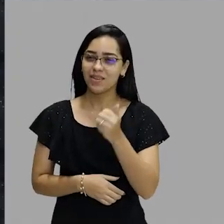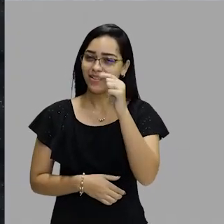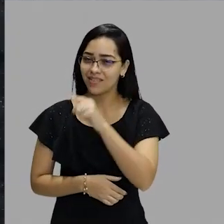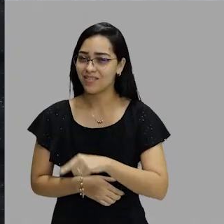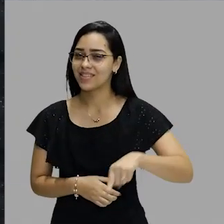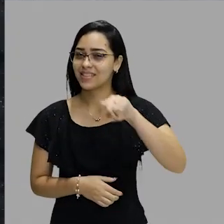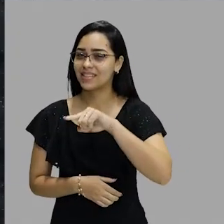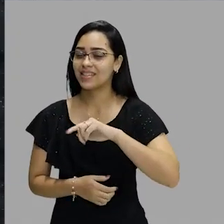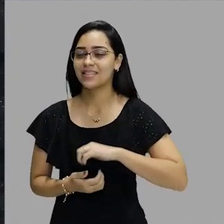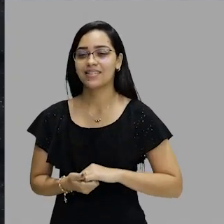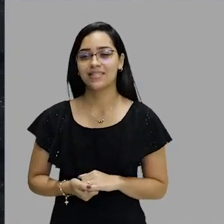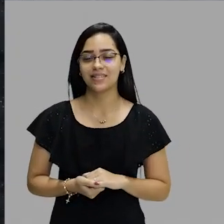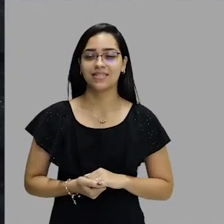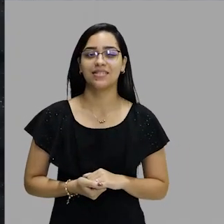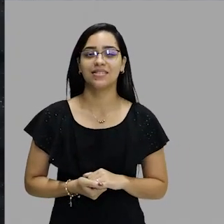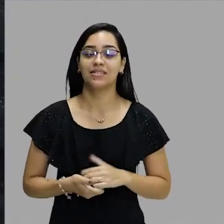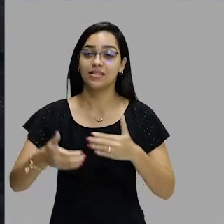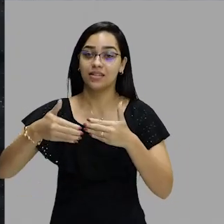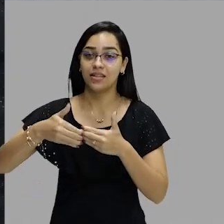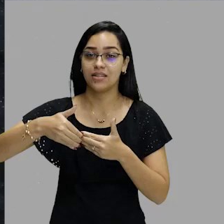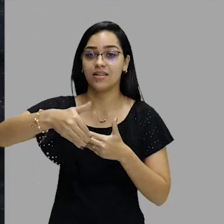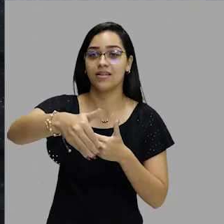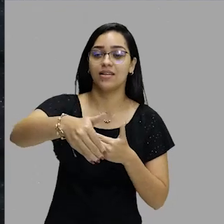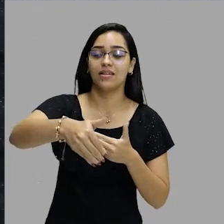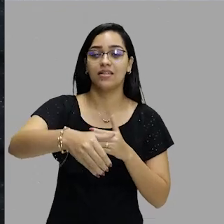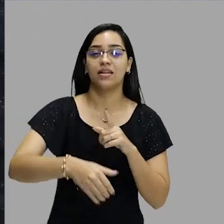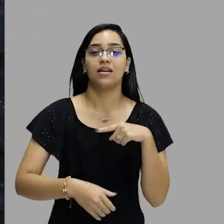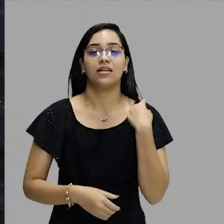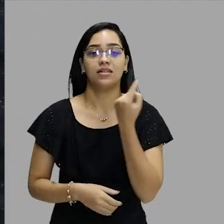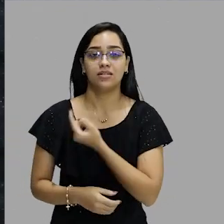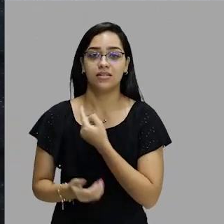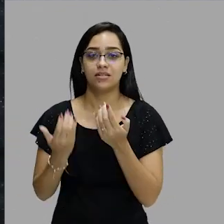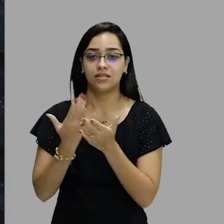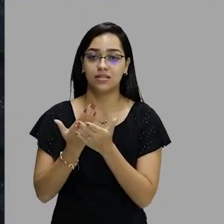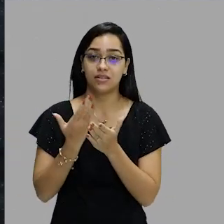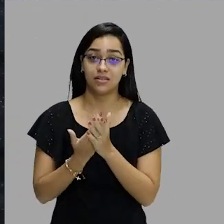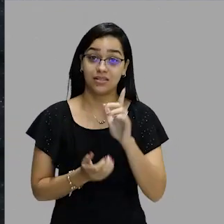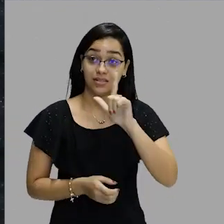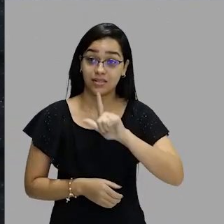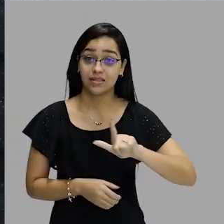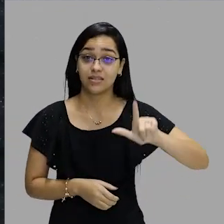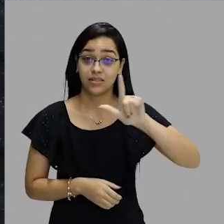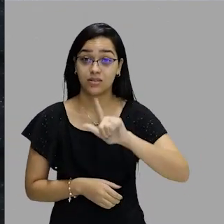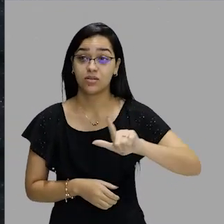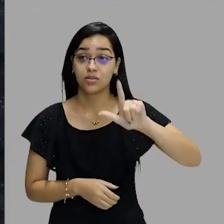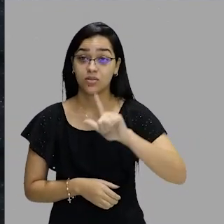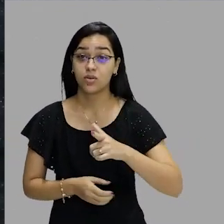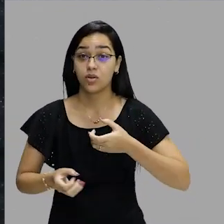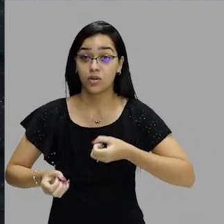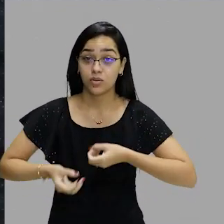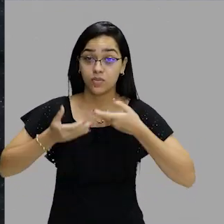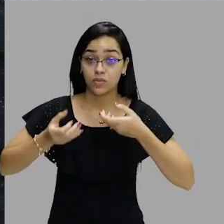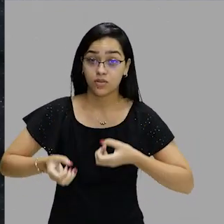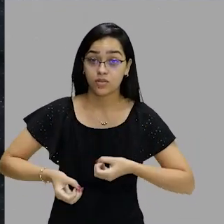tudo bem com vocês? Dando sequência à nossa aula de literatura,